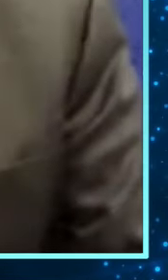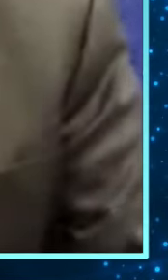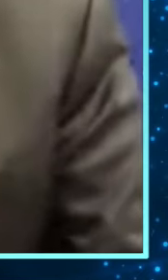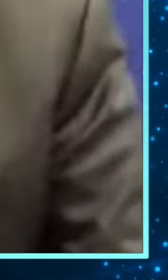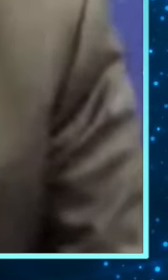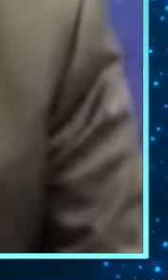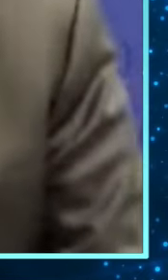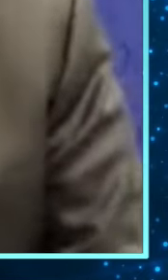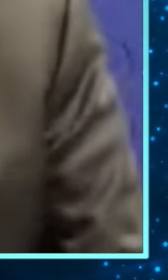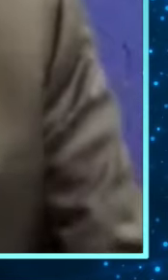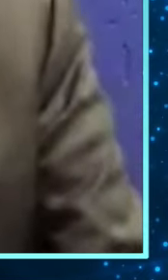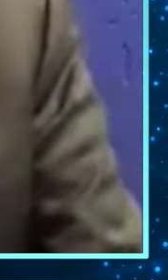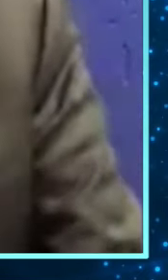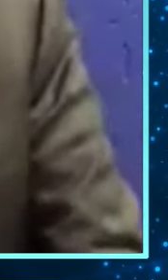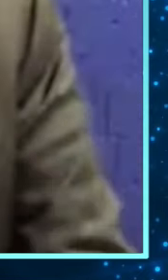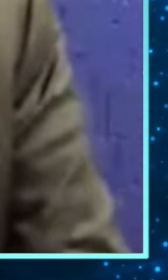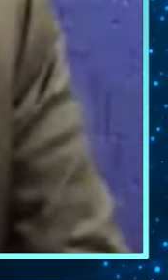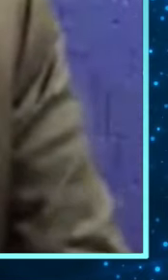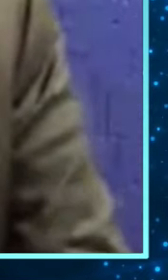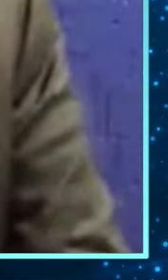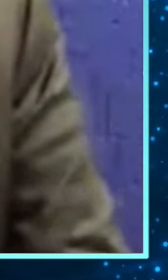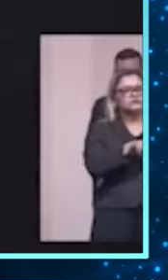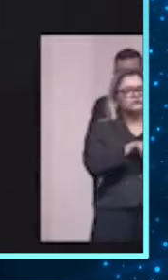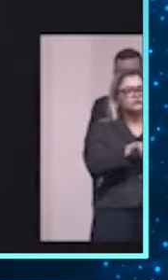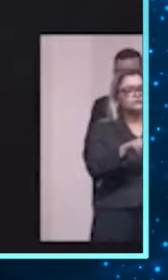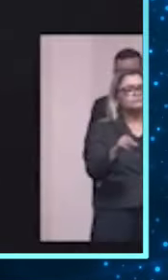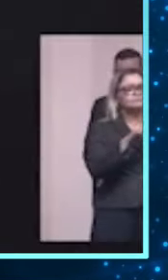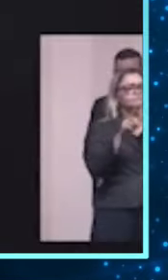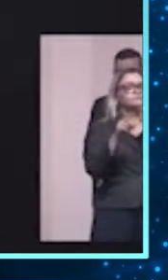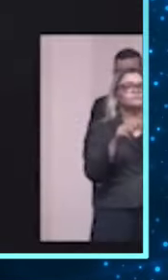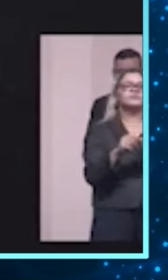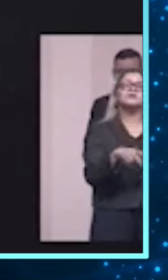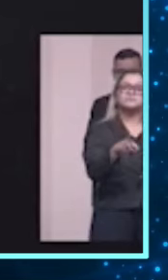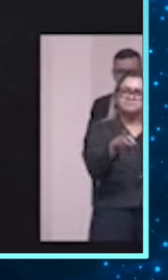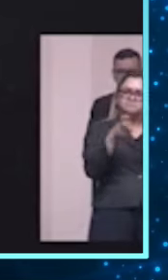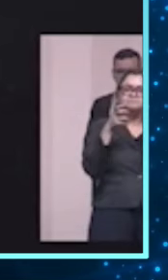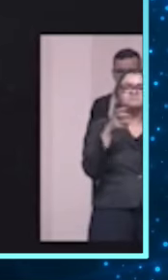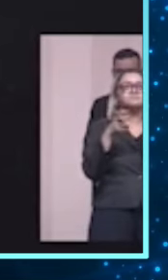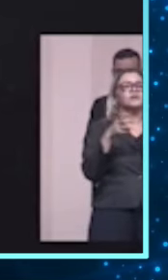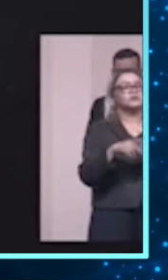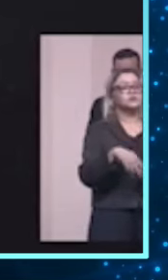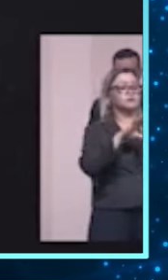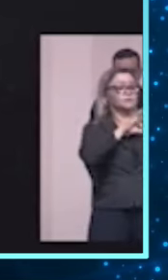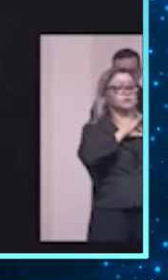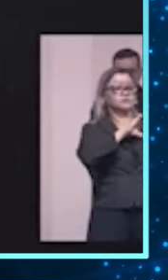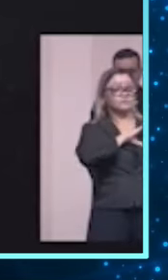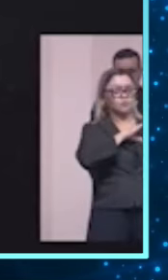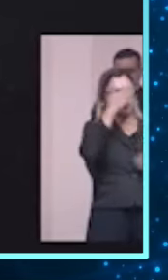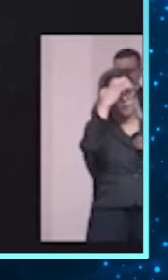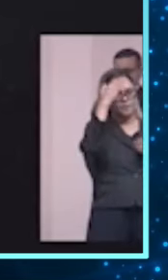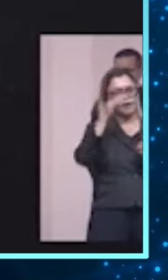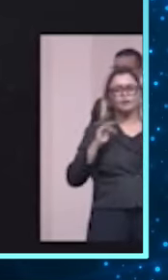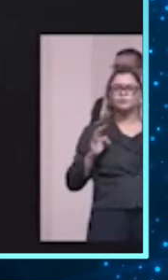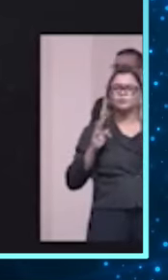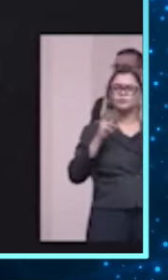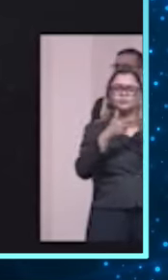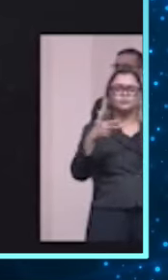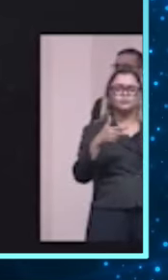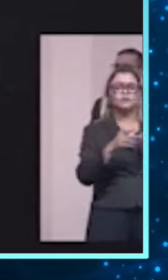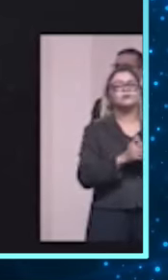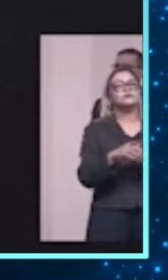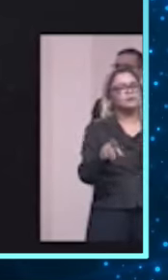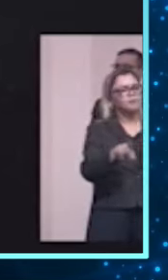porque Tarcísio uma coisa É verdade caminhar com Cassab só vai te desgastar e vai prejudicar todos os seus projetos políticos que